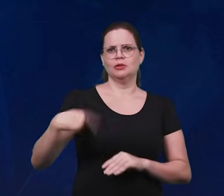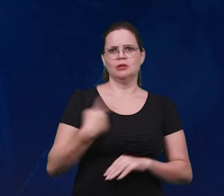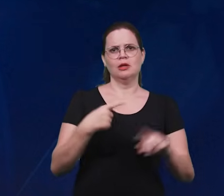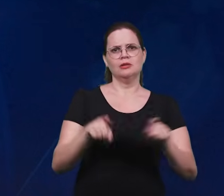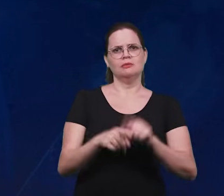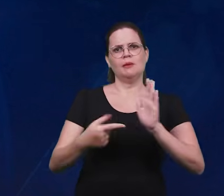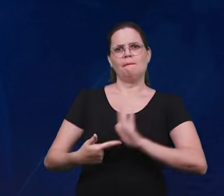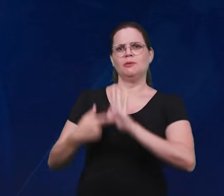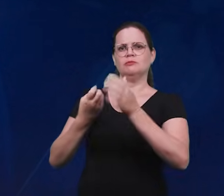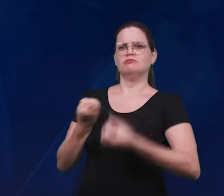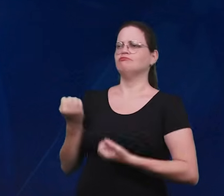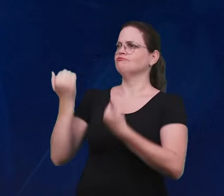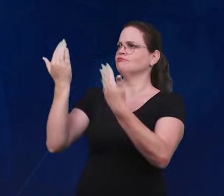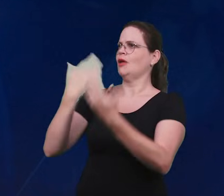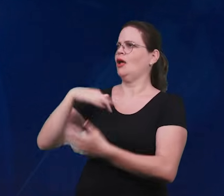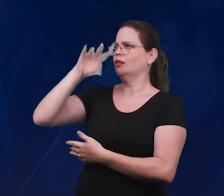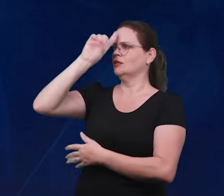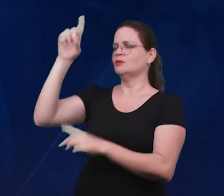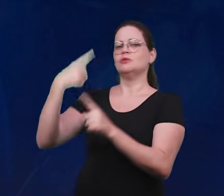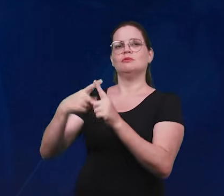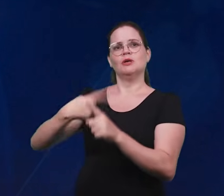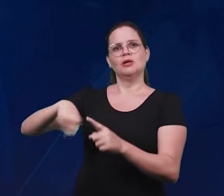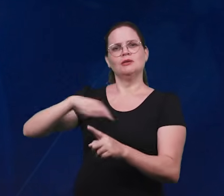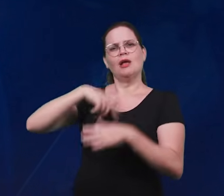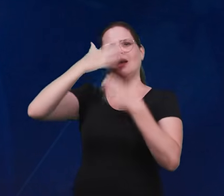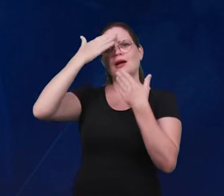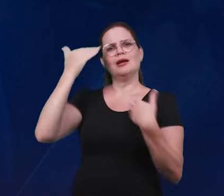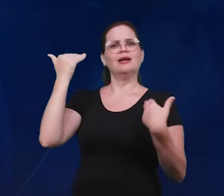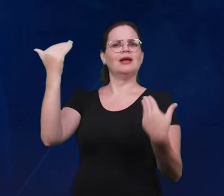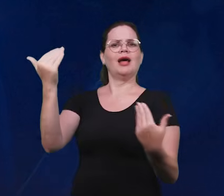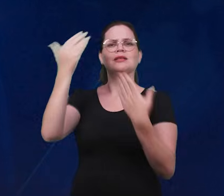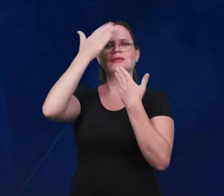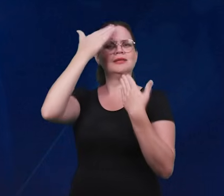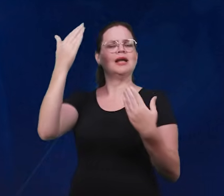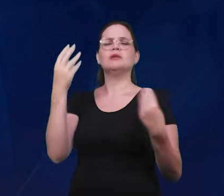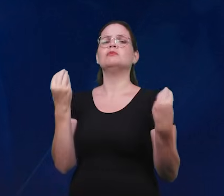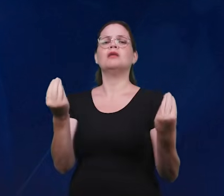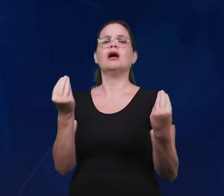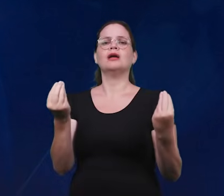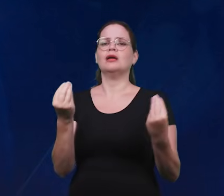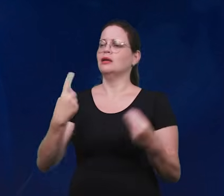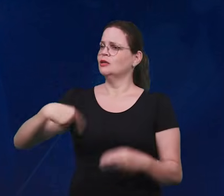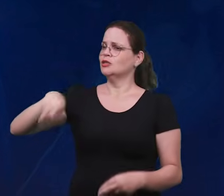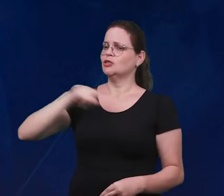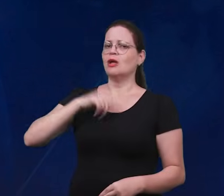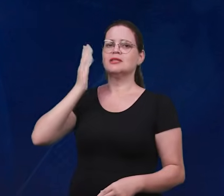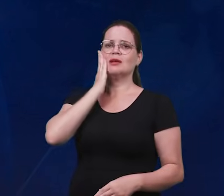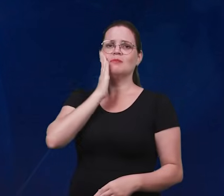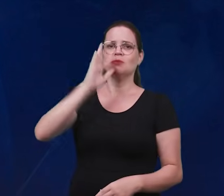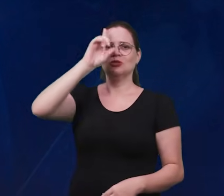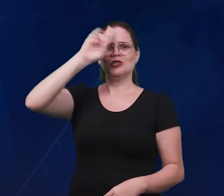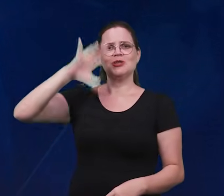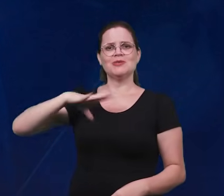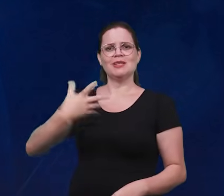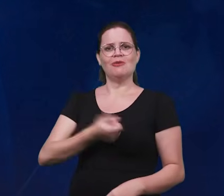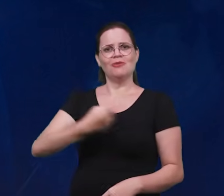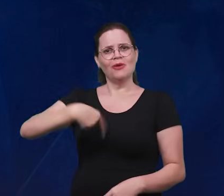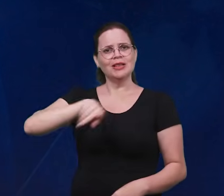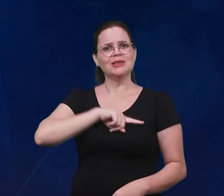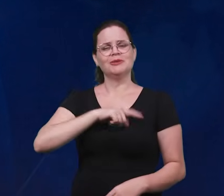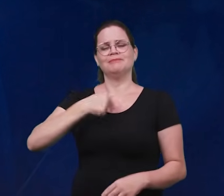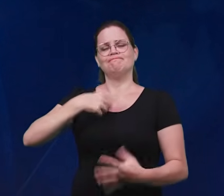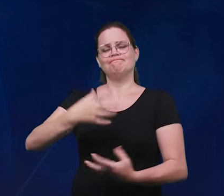também a Deus é em gratidão, gratidão pela grande salvação que Ele nos concedeu. E a nossa